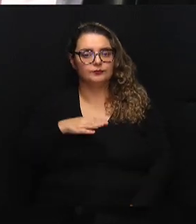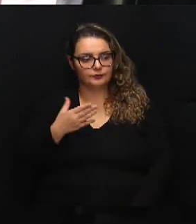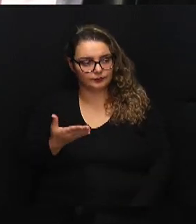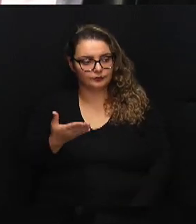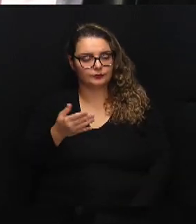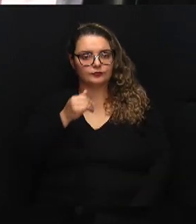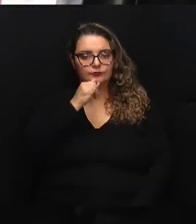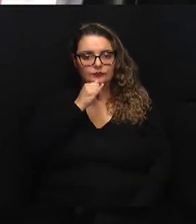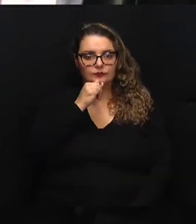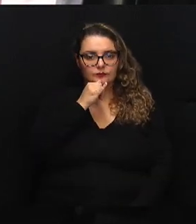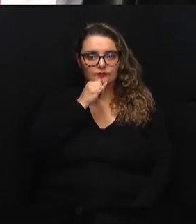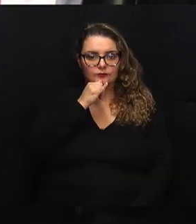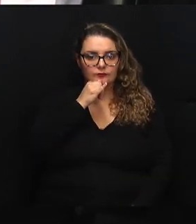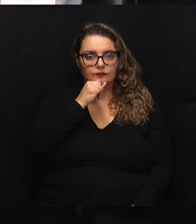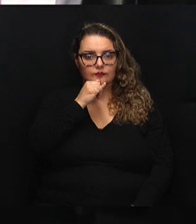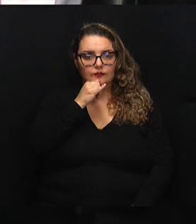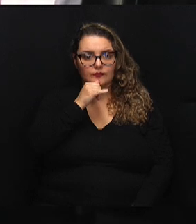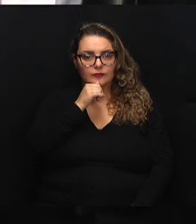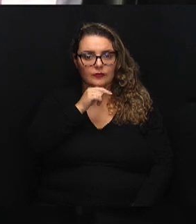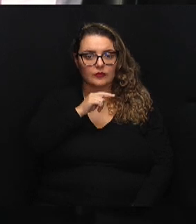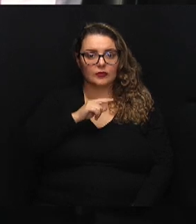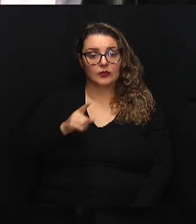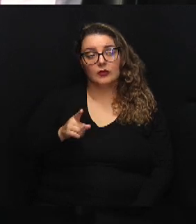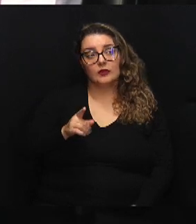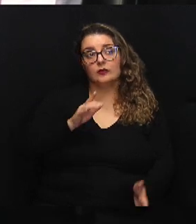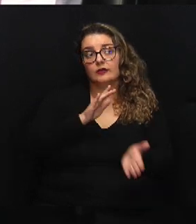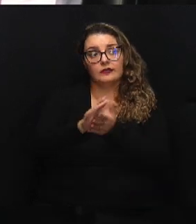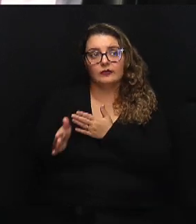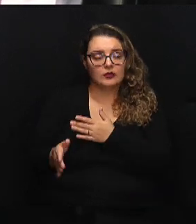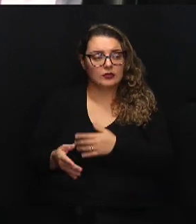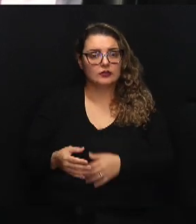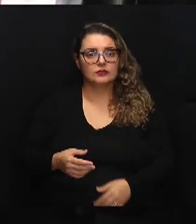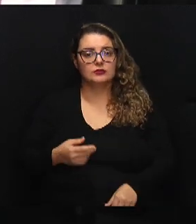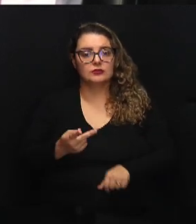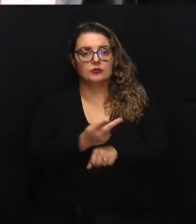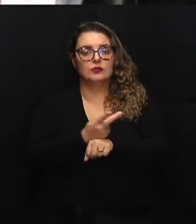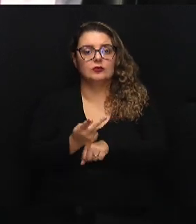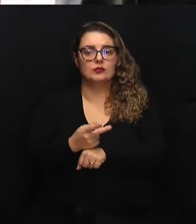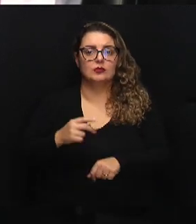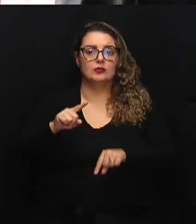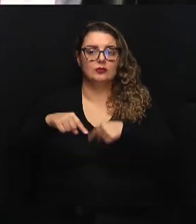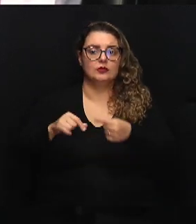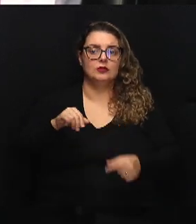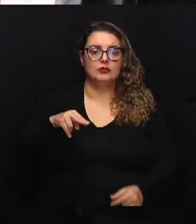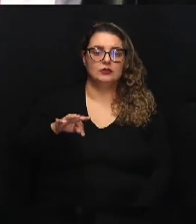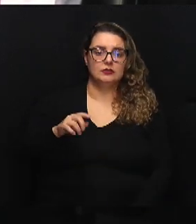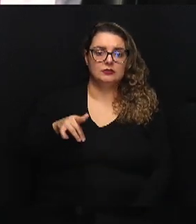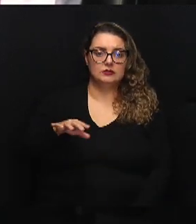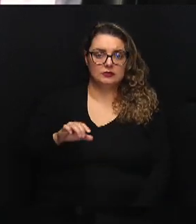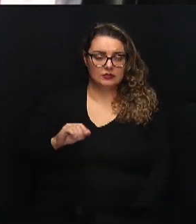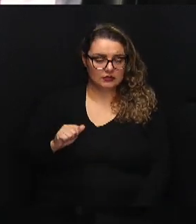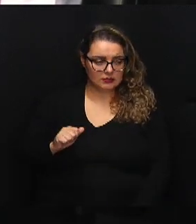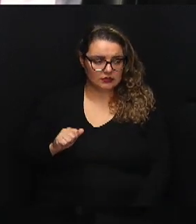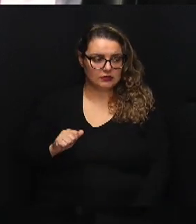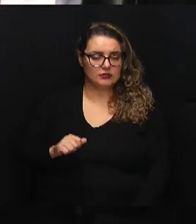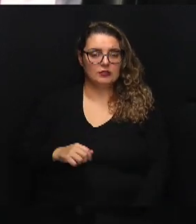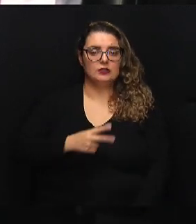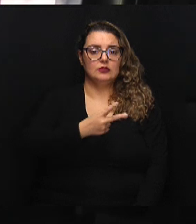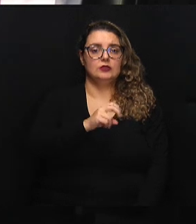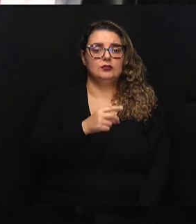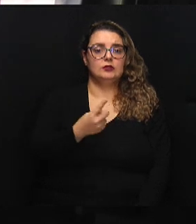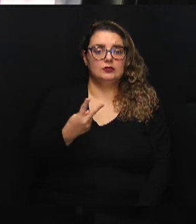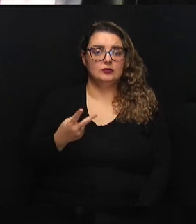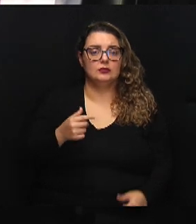por exemplo, não se furta em buscar outras instâncias. Eu tenho aqui, inclusive, em 2012, quando você ativamente